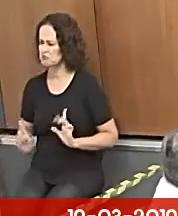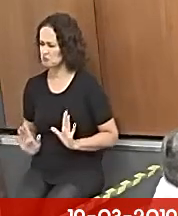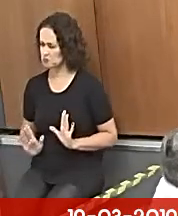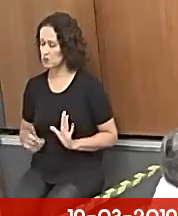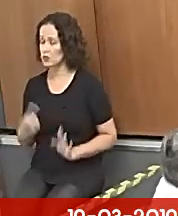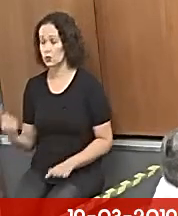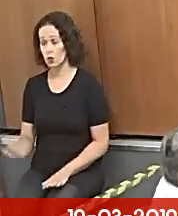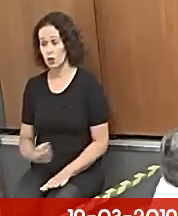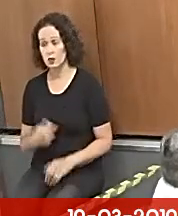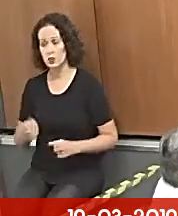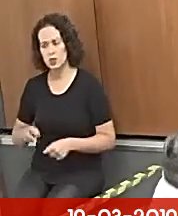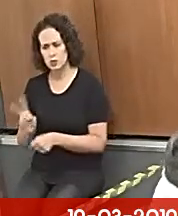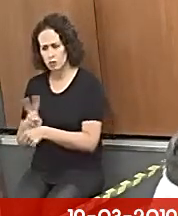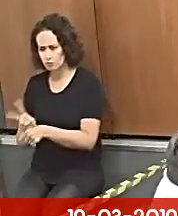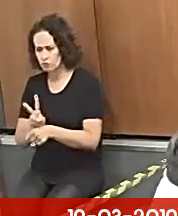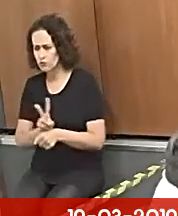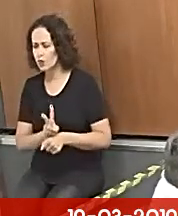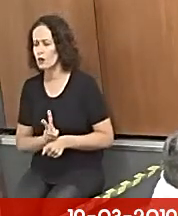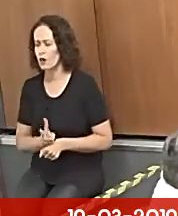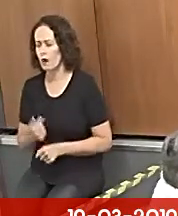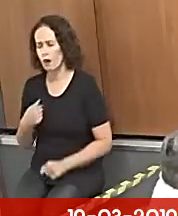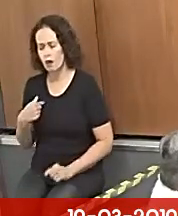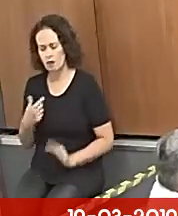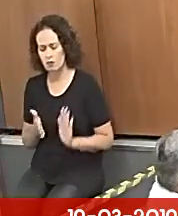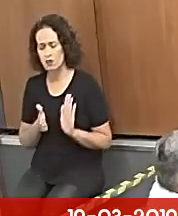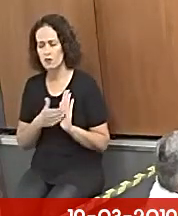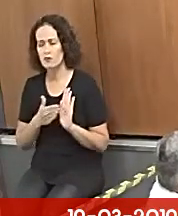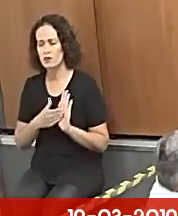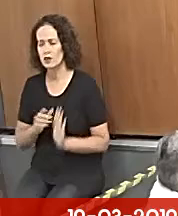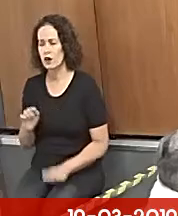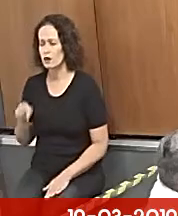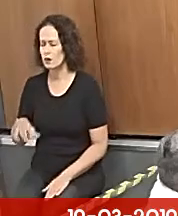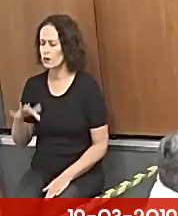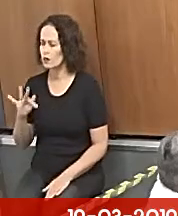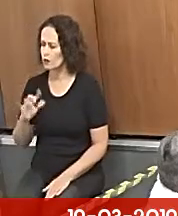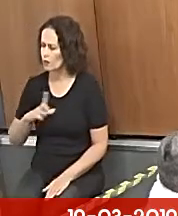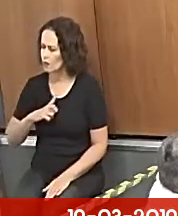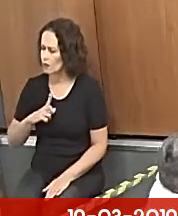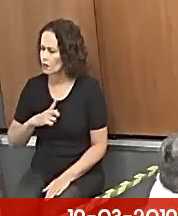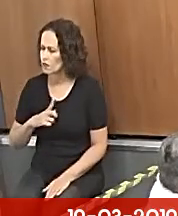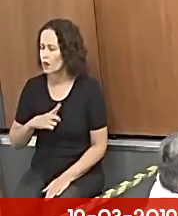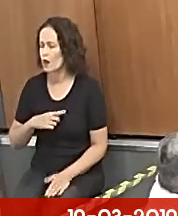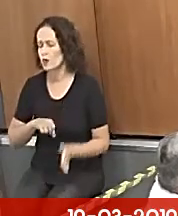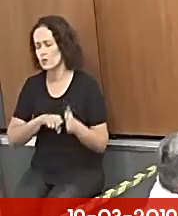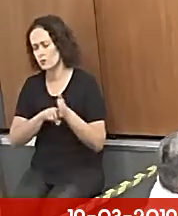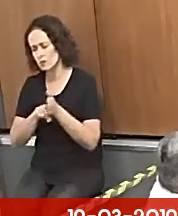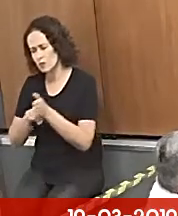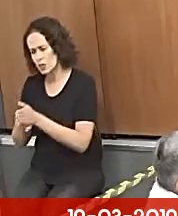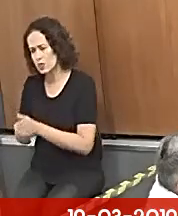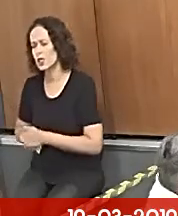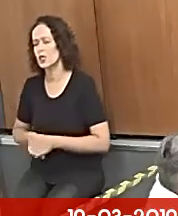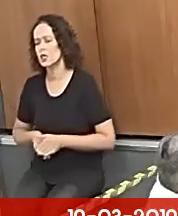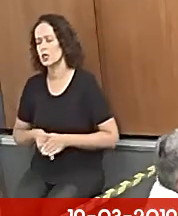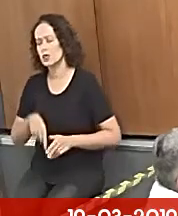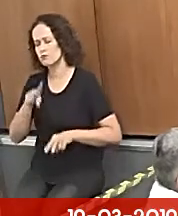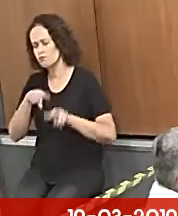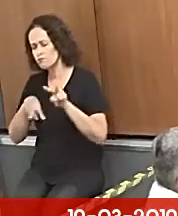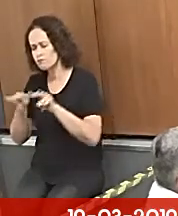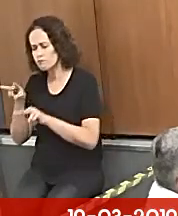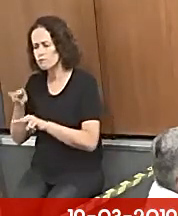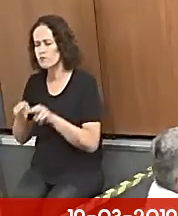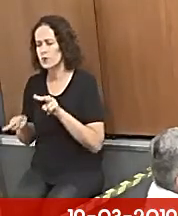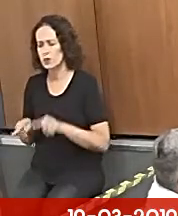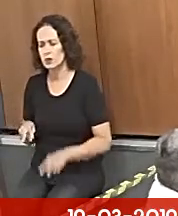isso né eu proponho aqui que haja uma fiscalização mais ampla da assembléia e com outros